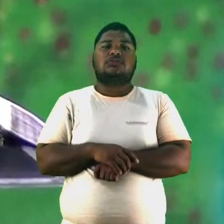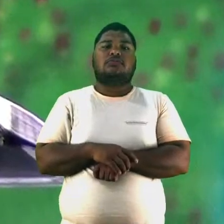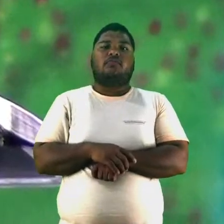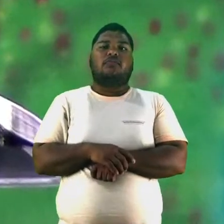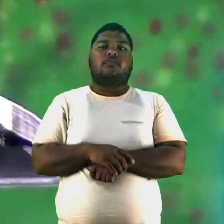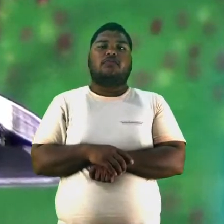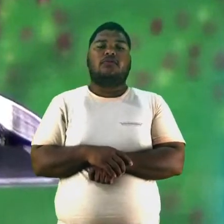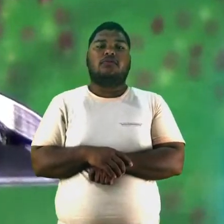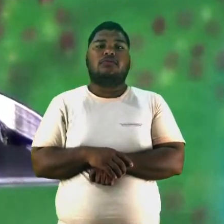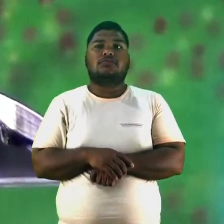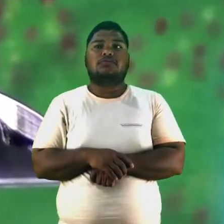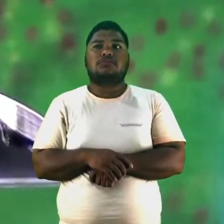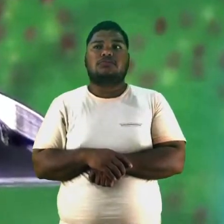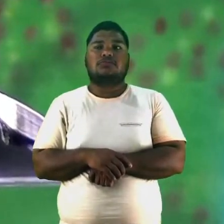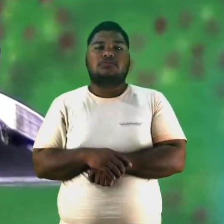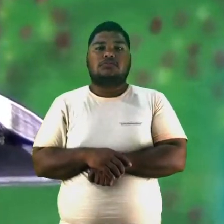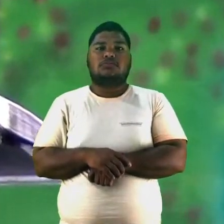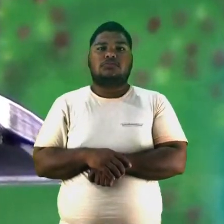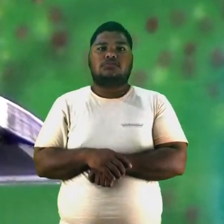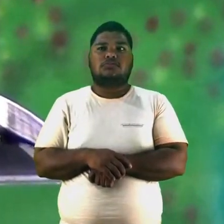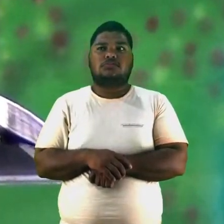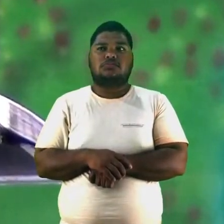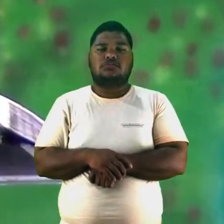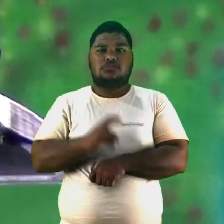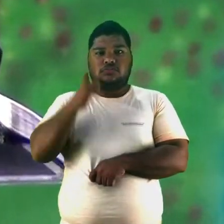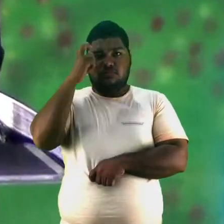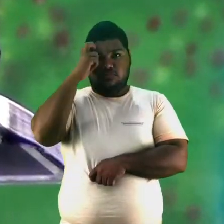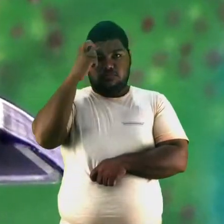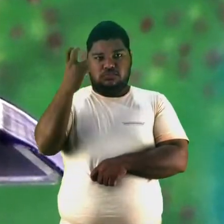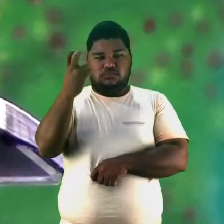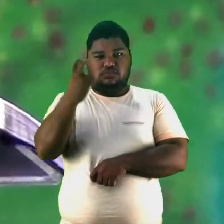Sociedade Brasileira de Design Inteligente.